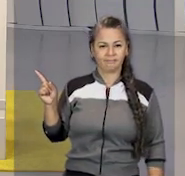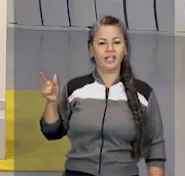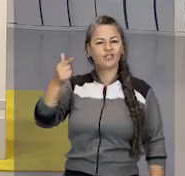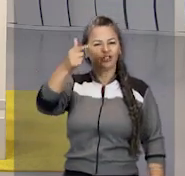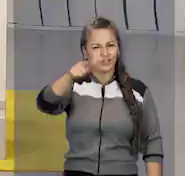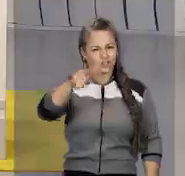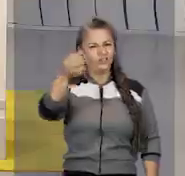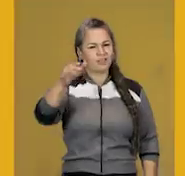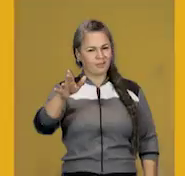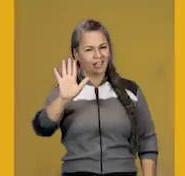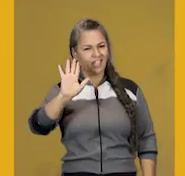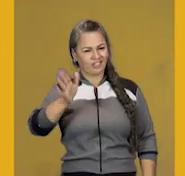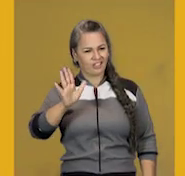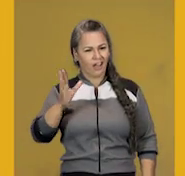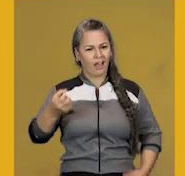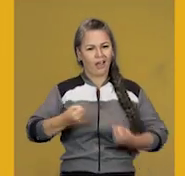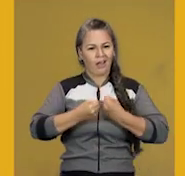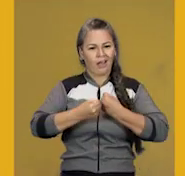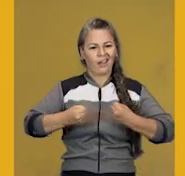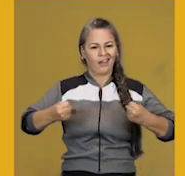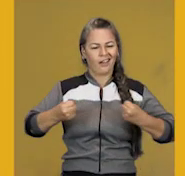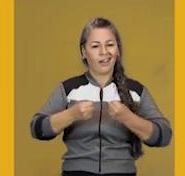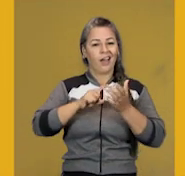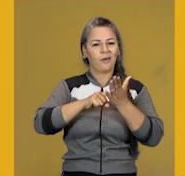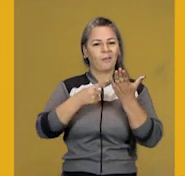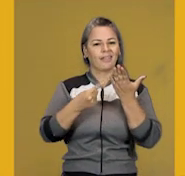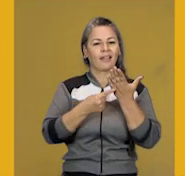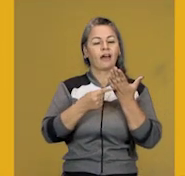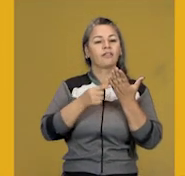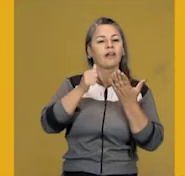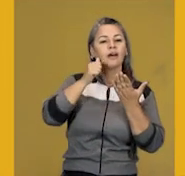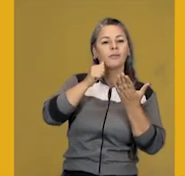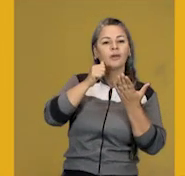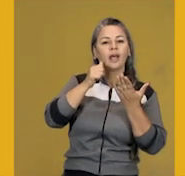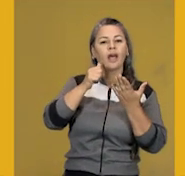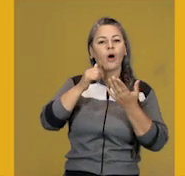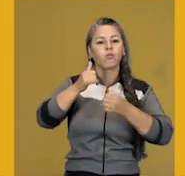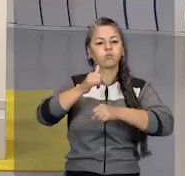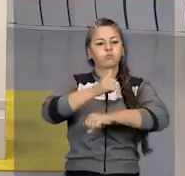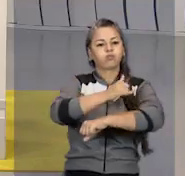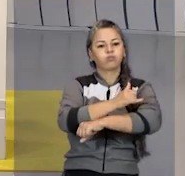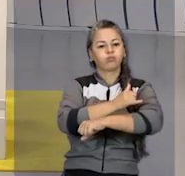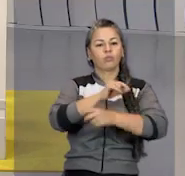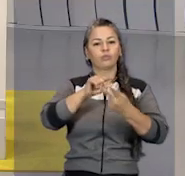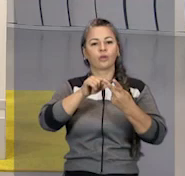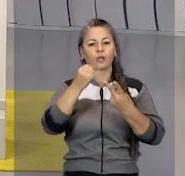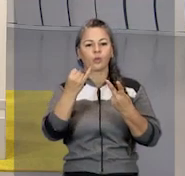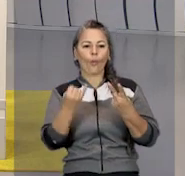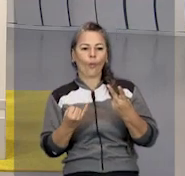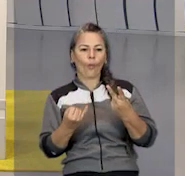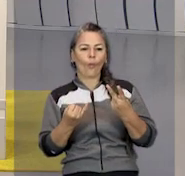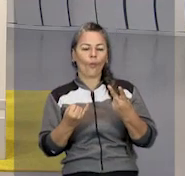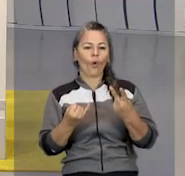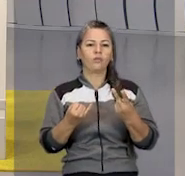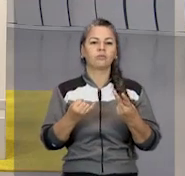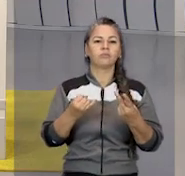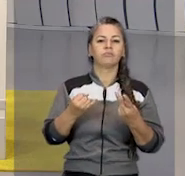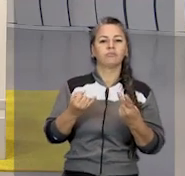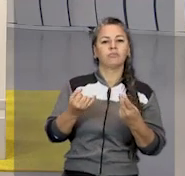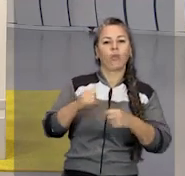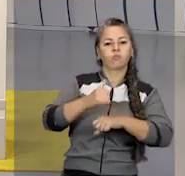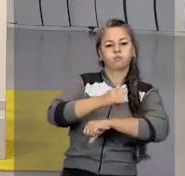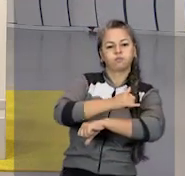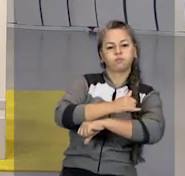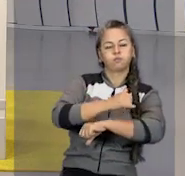então, o efeito sanfona nós já explicamos, né? E lembrando, né, a sanfona é aquele instrumento musical,